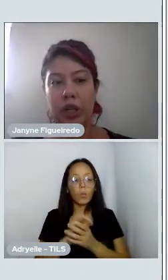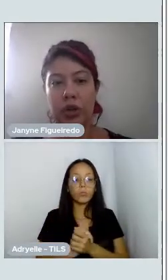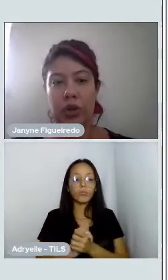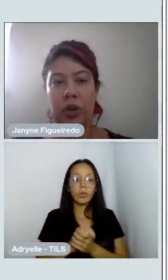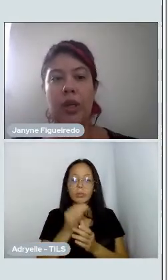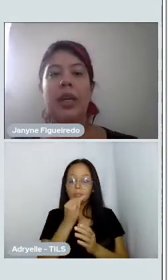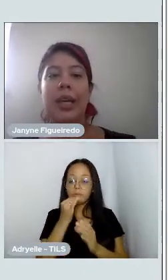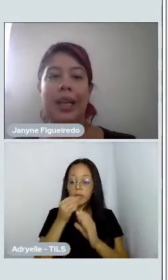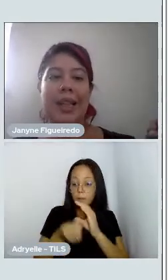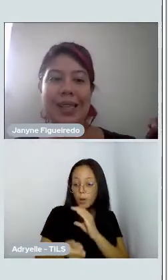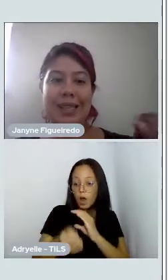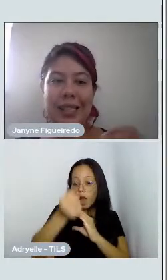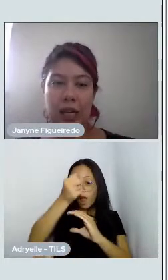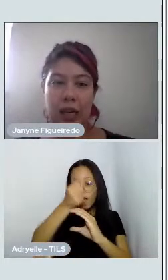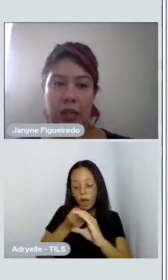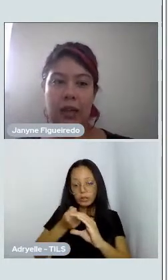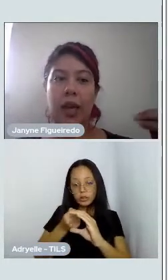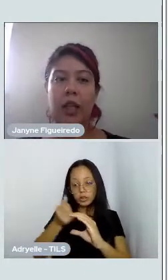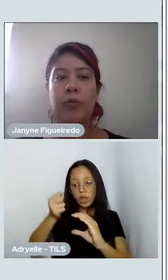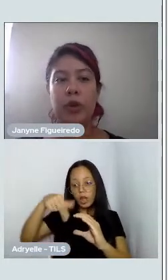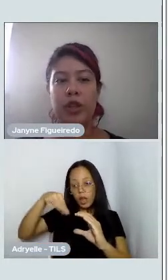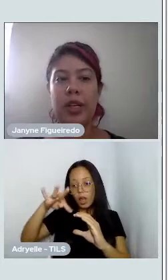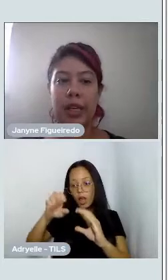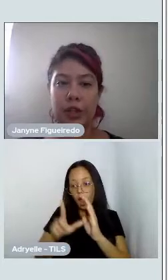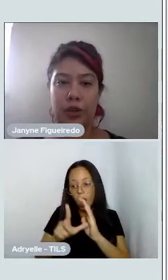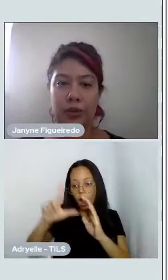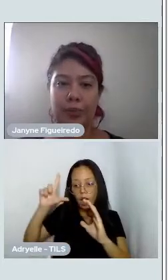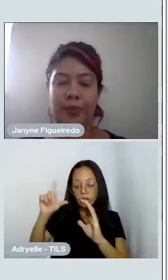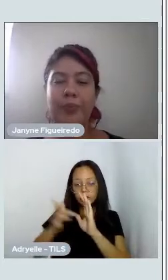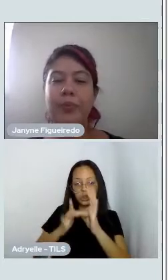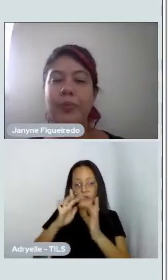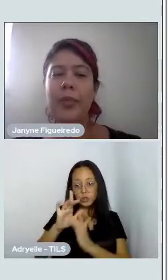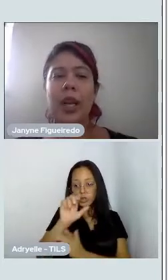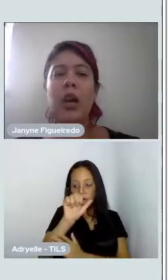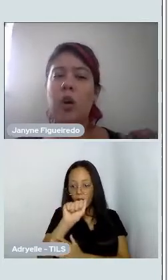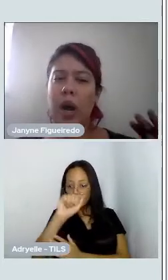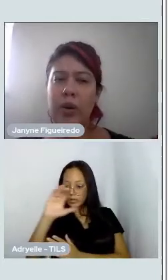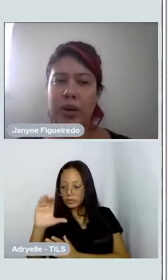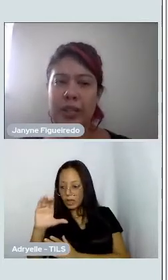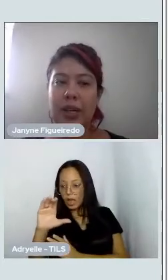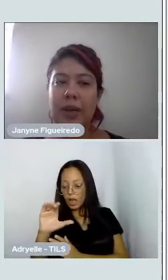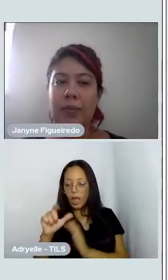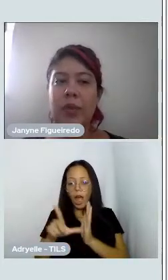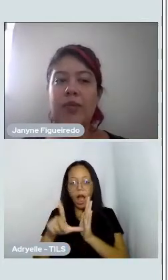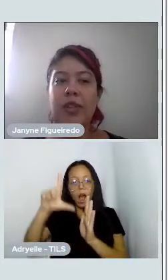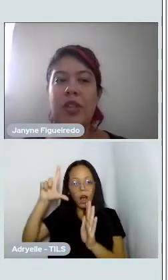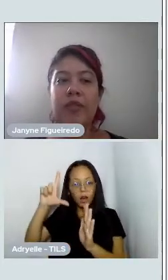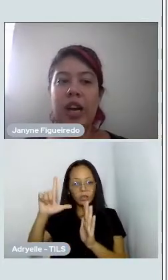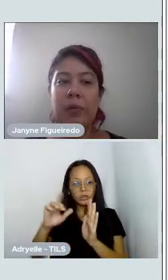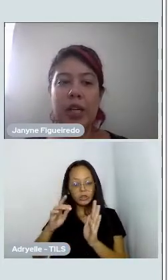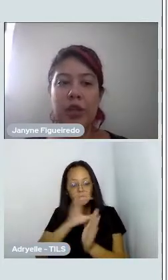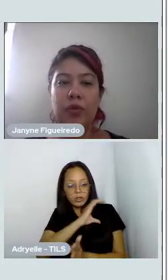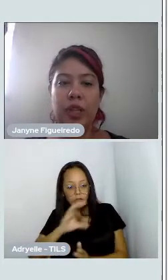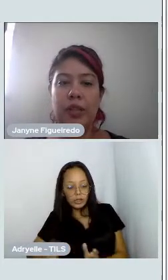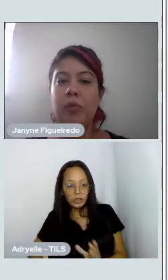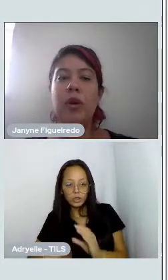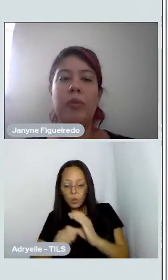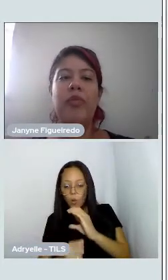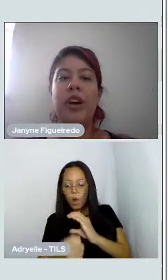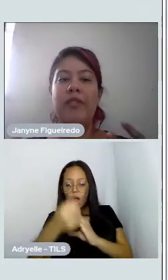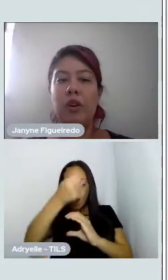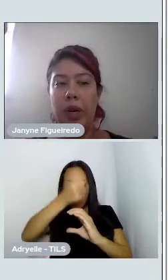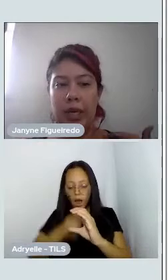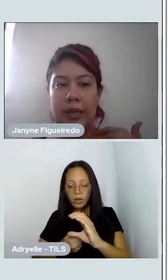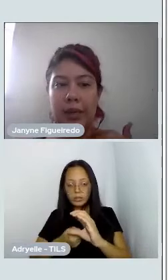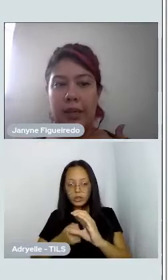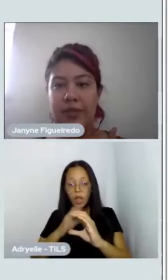antes de Cristo, e DC, que é depois de Cristo. Qualquer coisa, se vocês tiverem mais dúvidas sobre